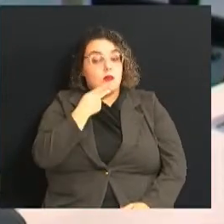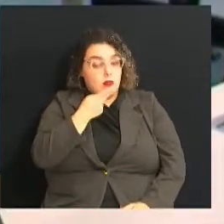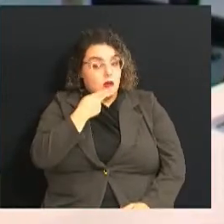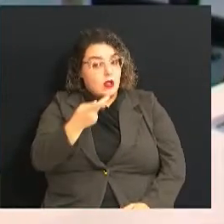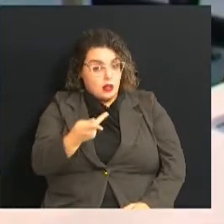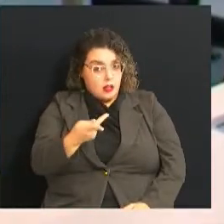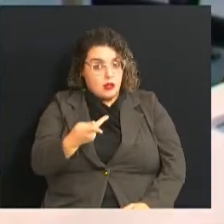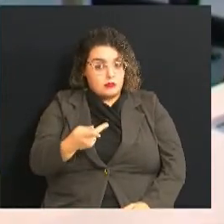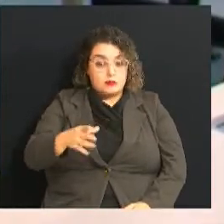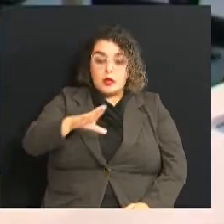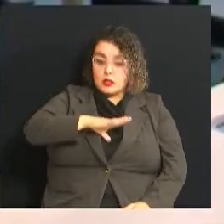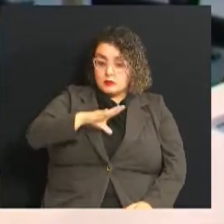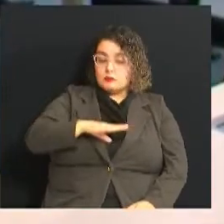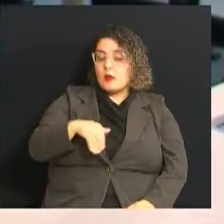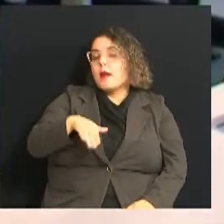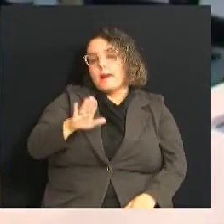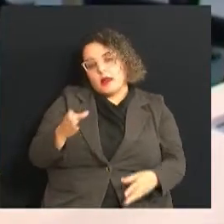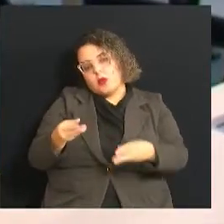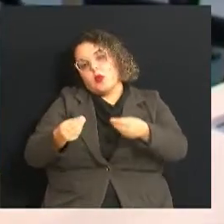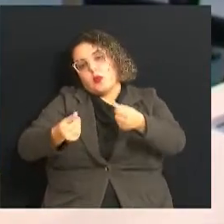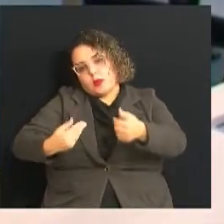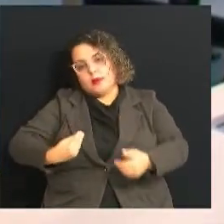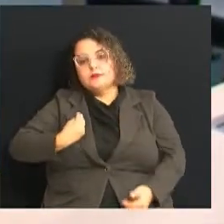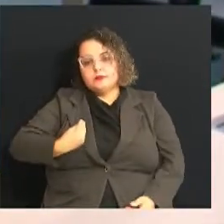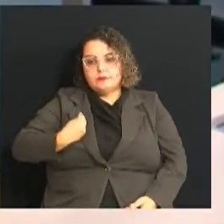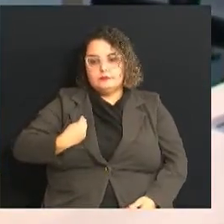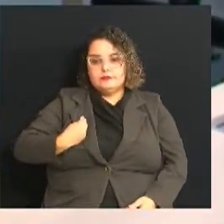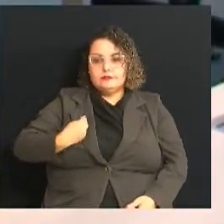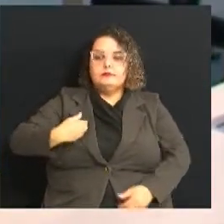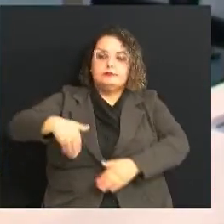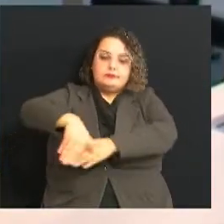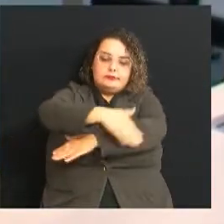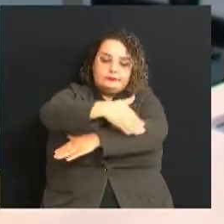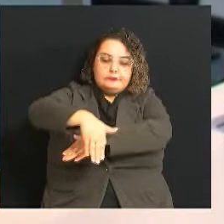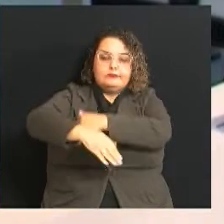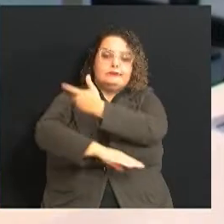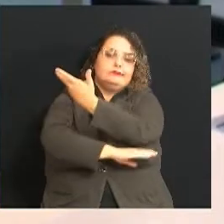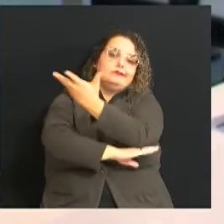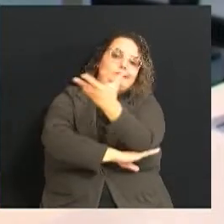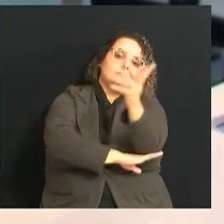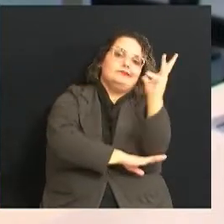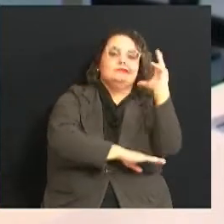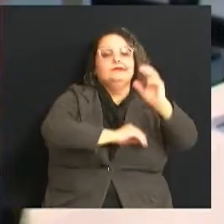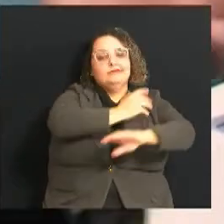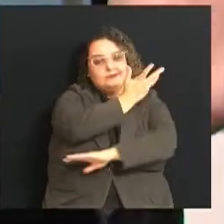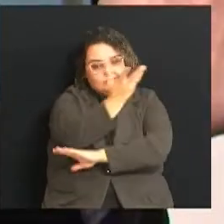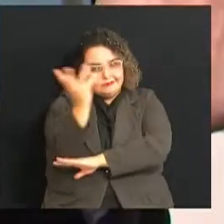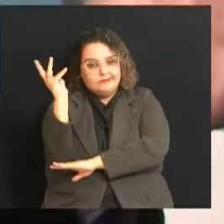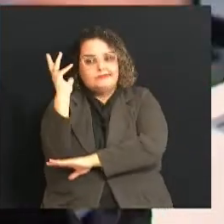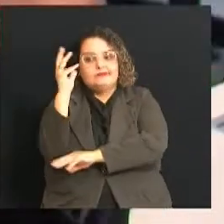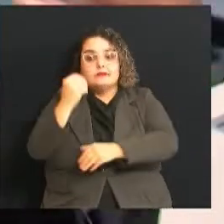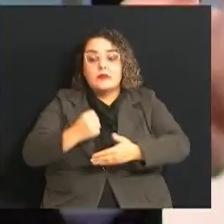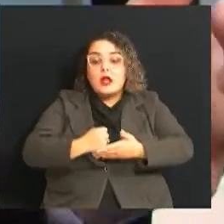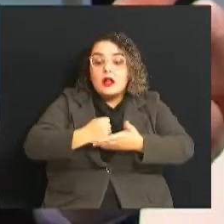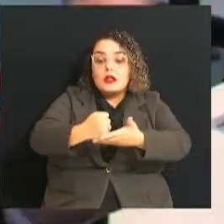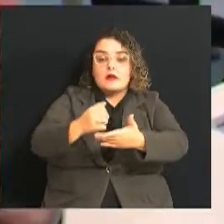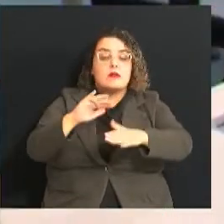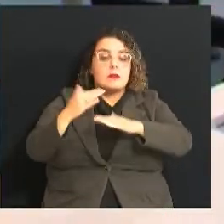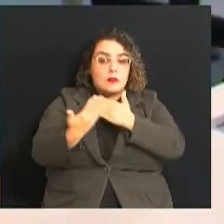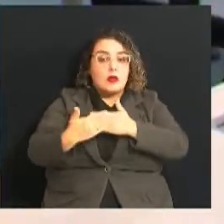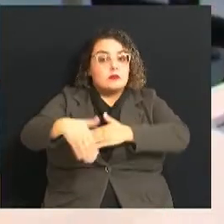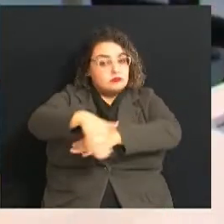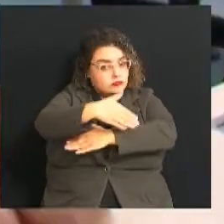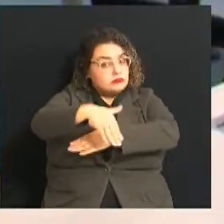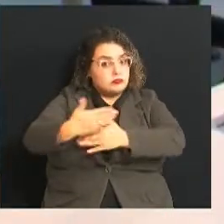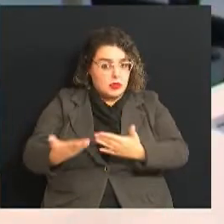terá mais qualidade de vida com mais vias verdes. Então a gente espera com isso poder levar para aqueles bairros e ruas